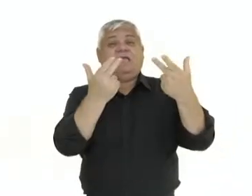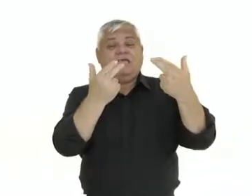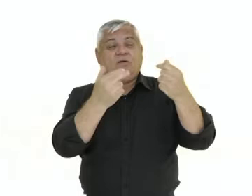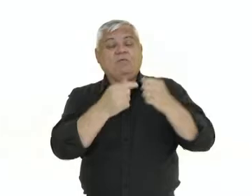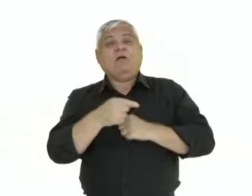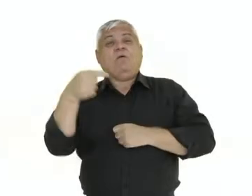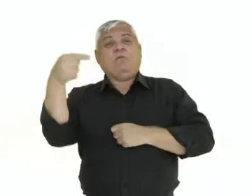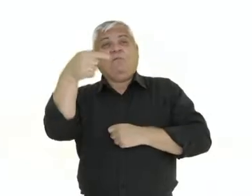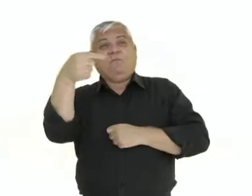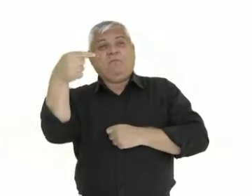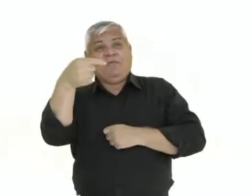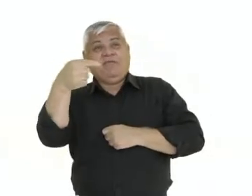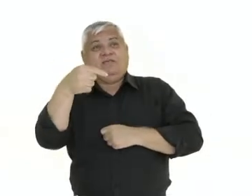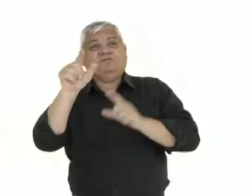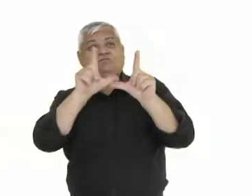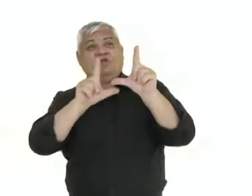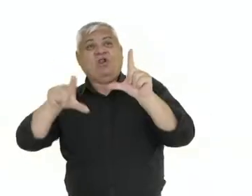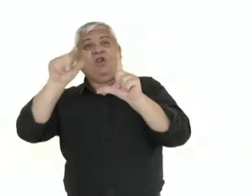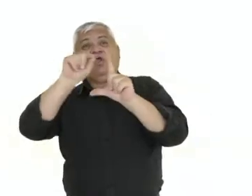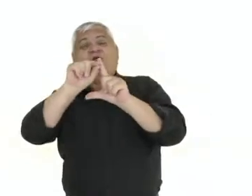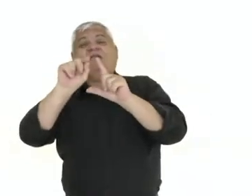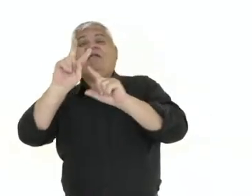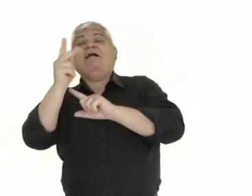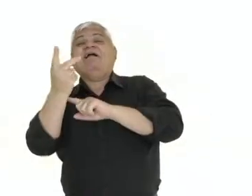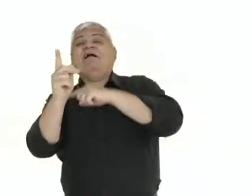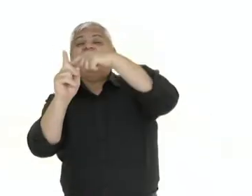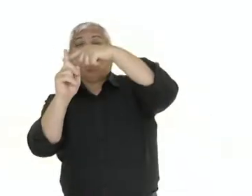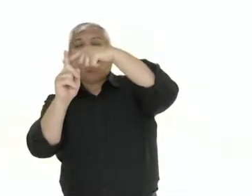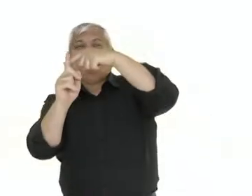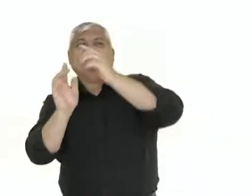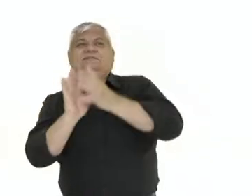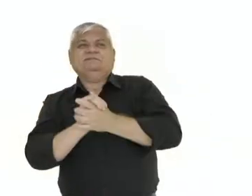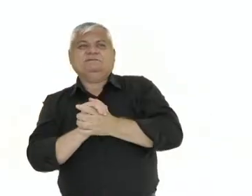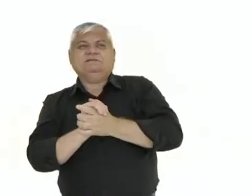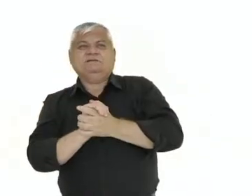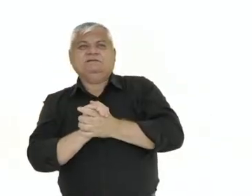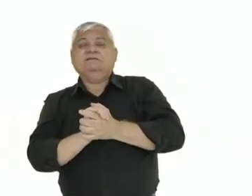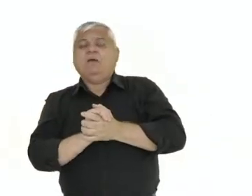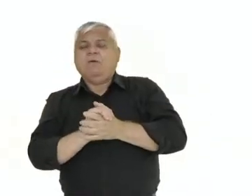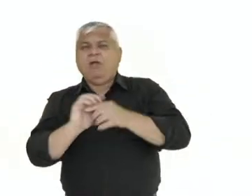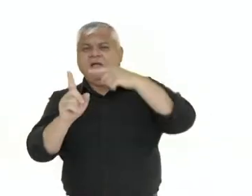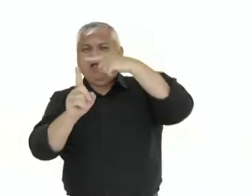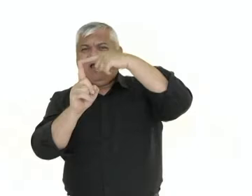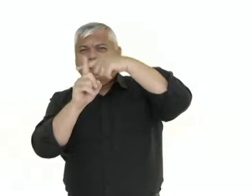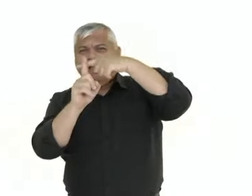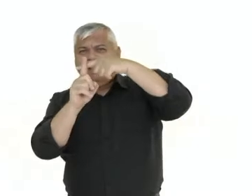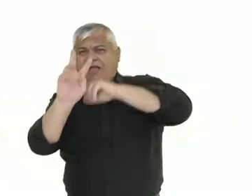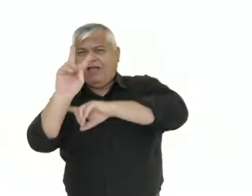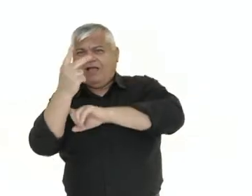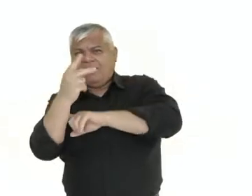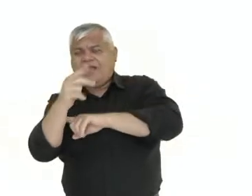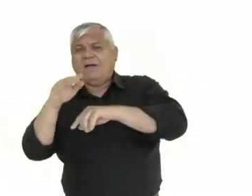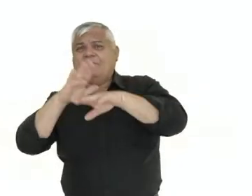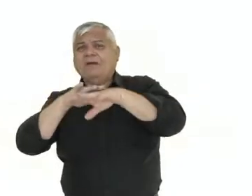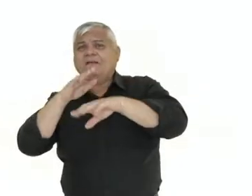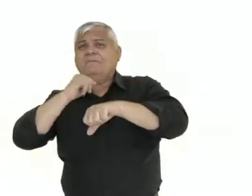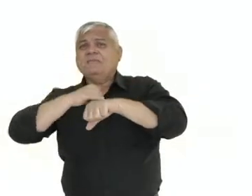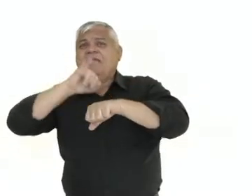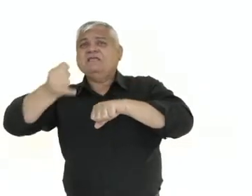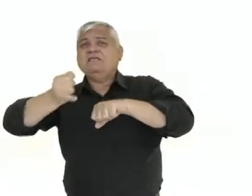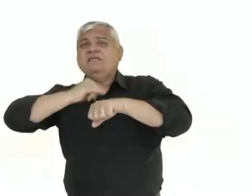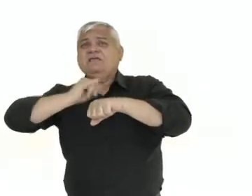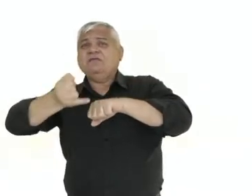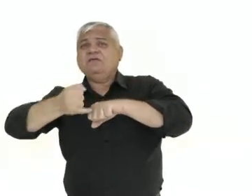menos log de H+, em que H+ indica a concentração de íons H+ na solução, em mol